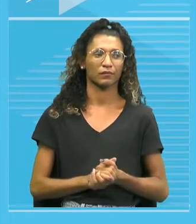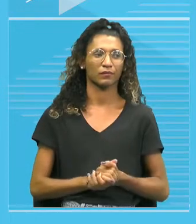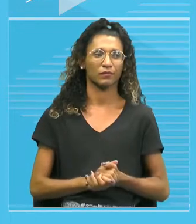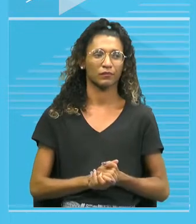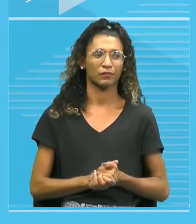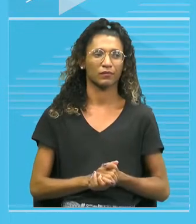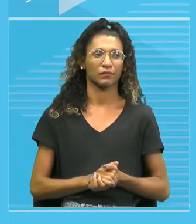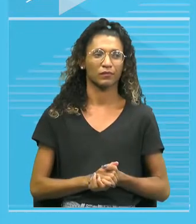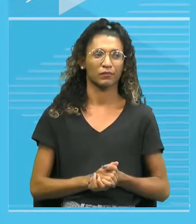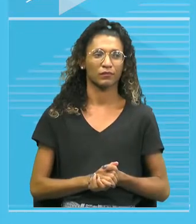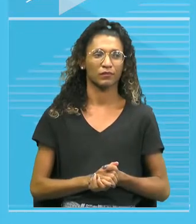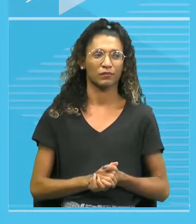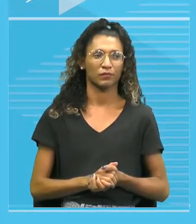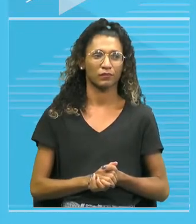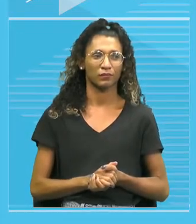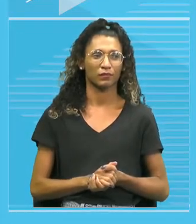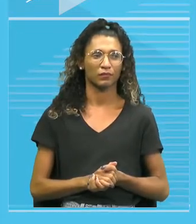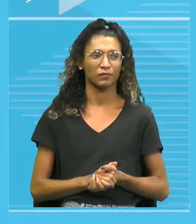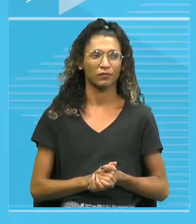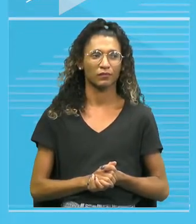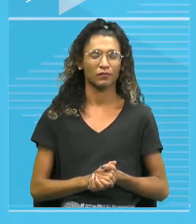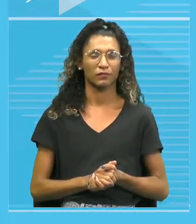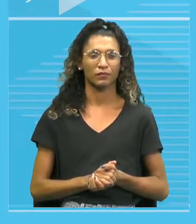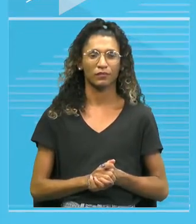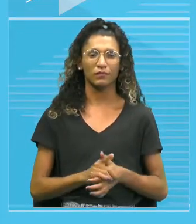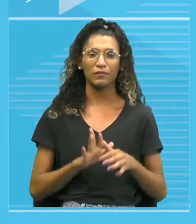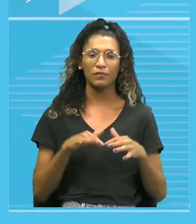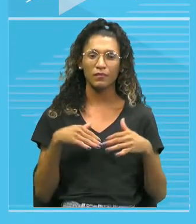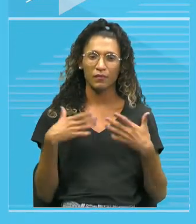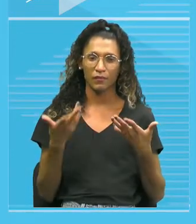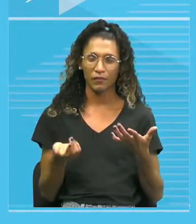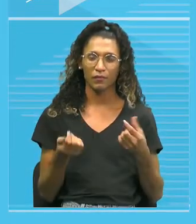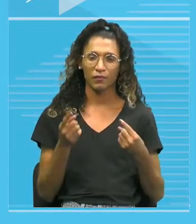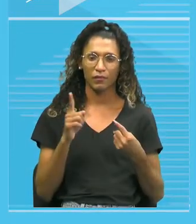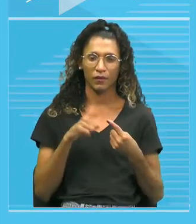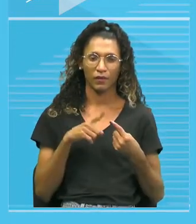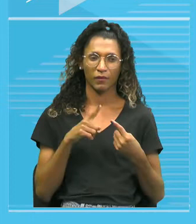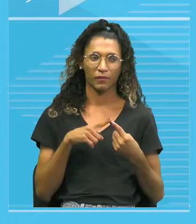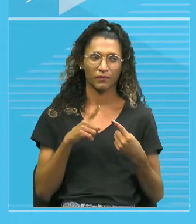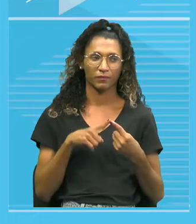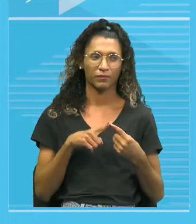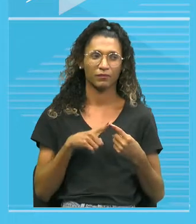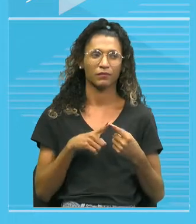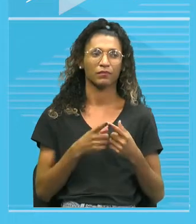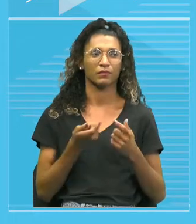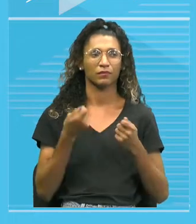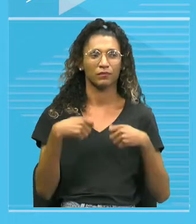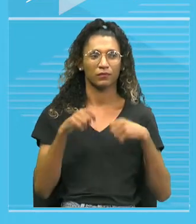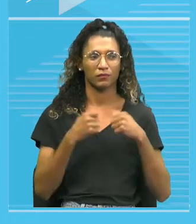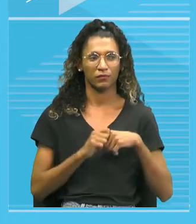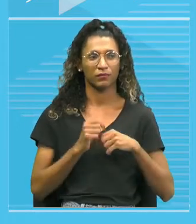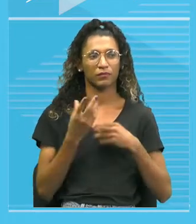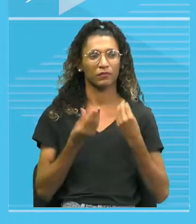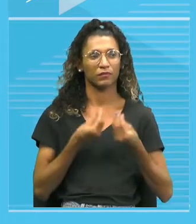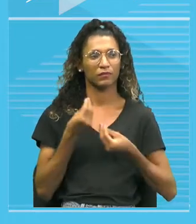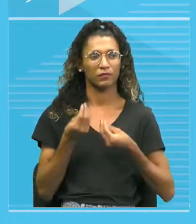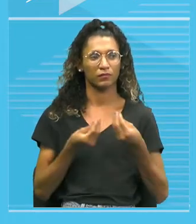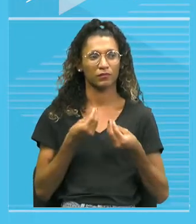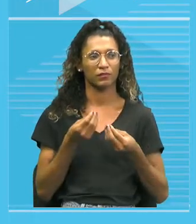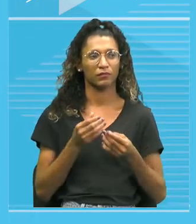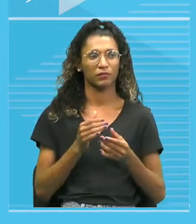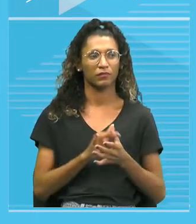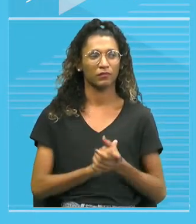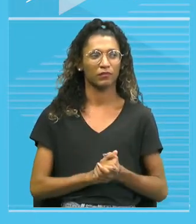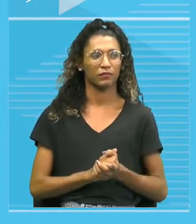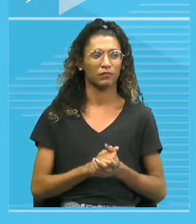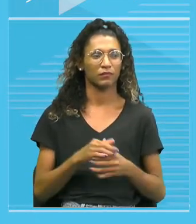verdade. Bom, quais são as tendências econômicas para pressionarem os custos em saúde?